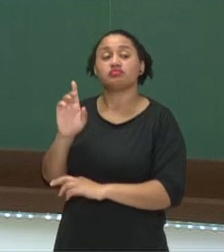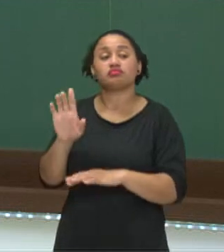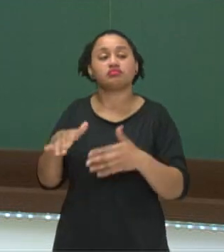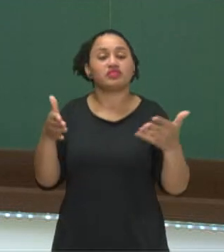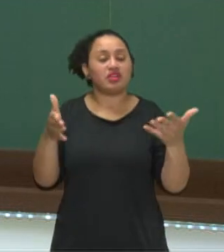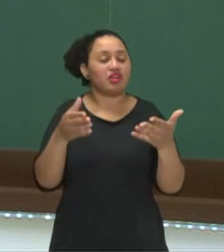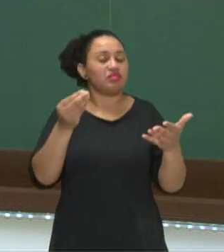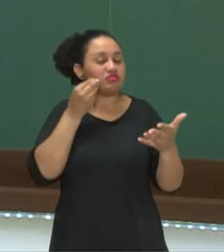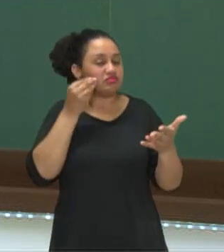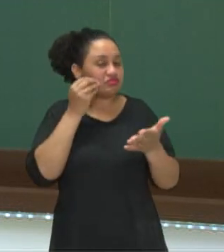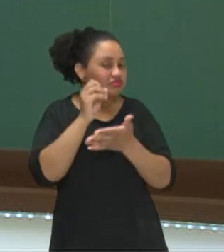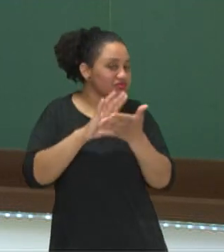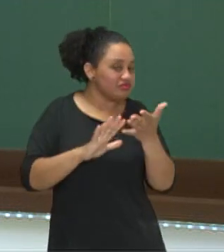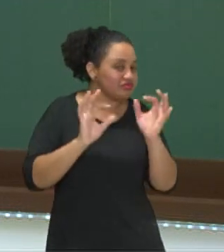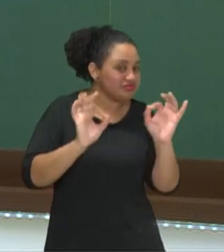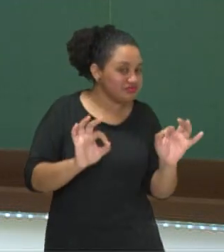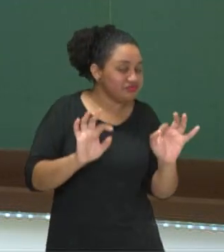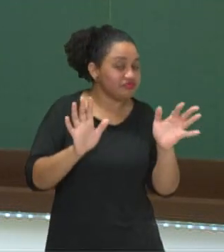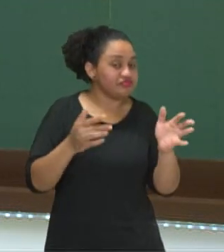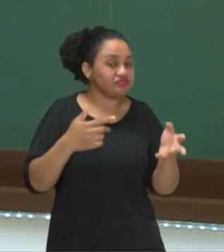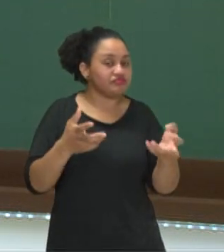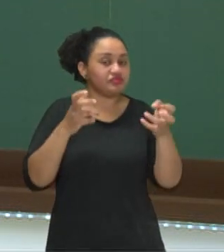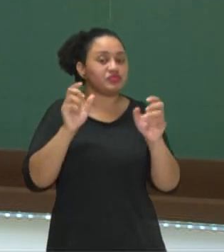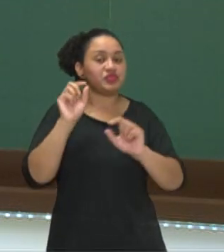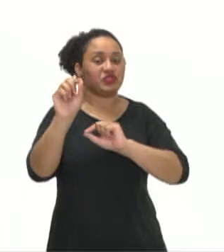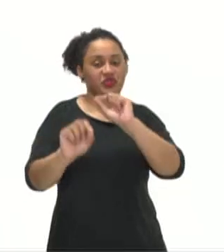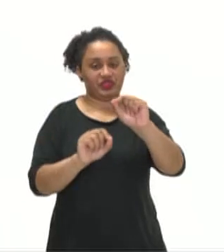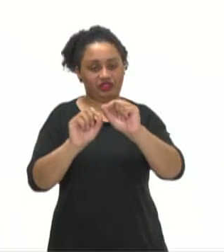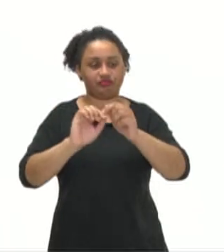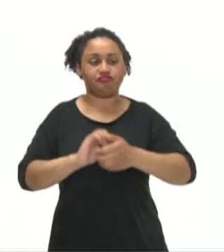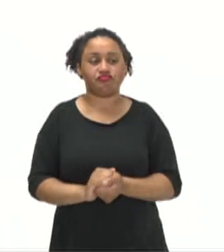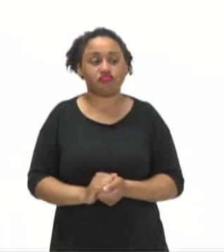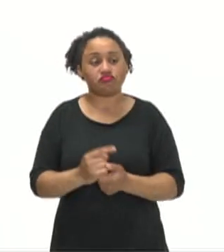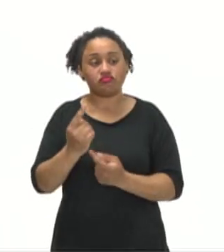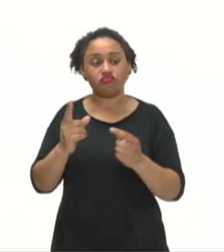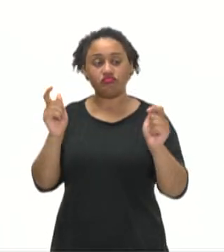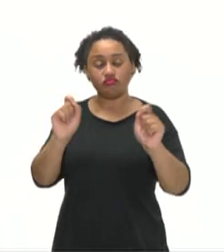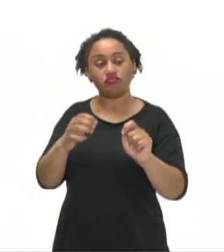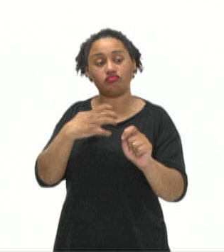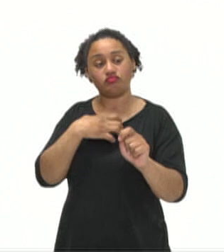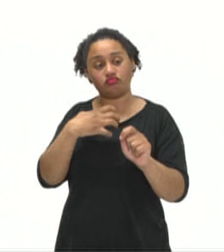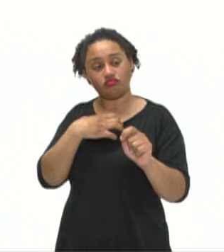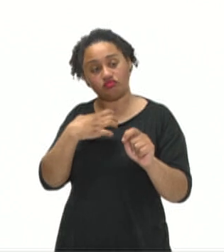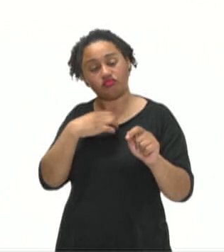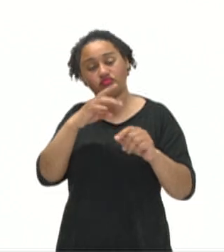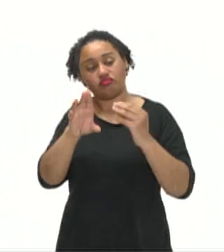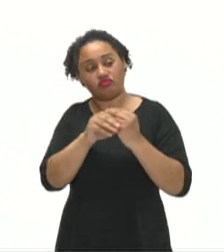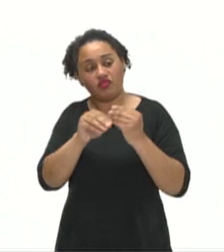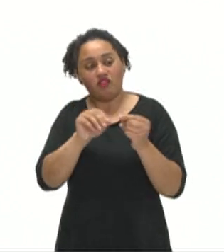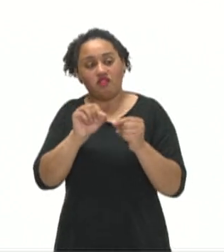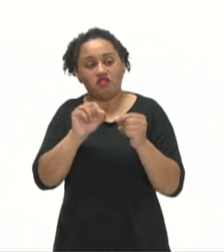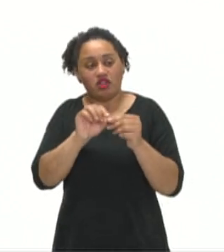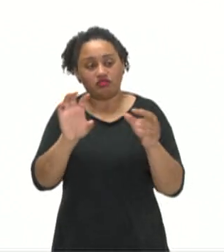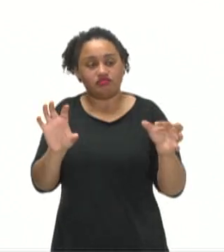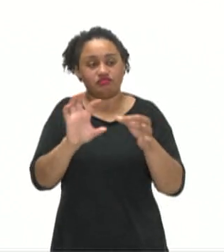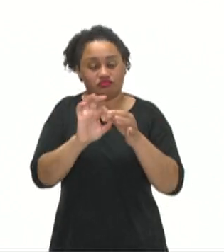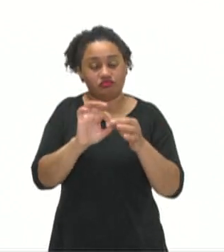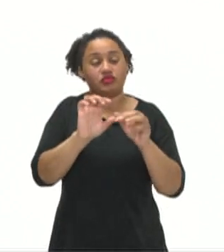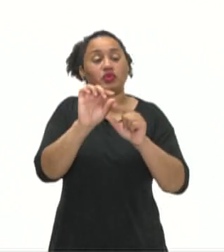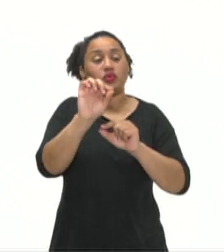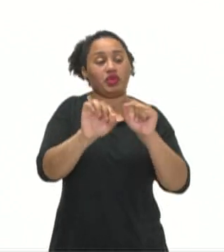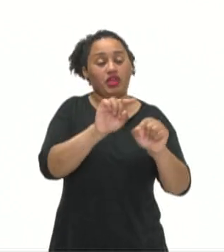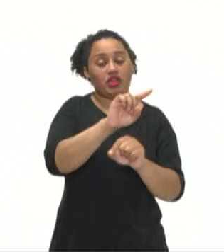Vamos tentar uma atividade agora? Olha só. Qual a provável fórmula do composto formado pela combinação de um